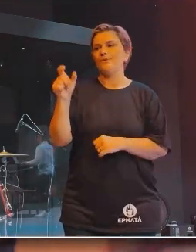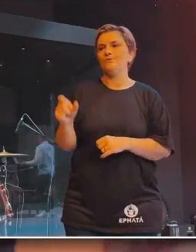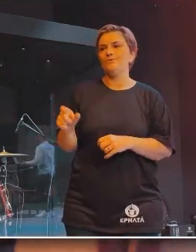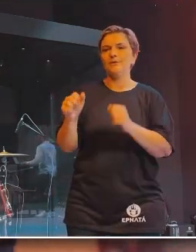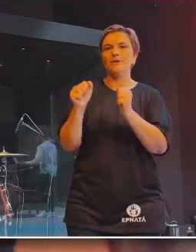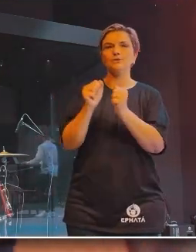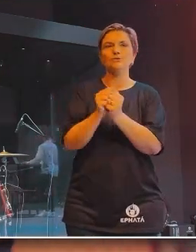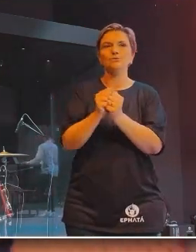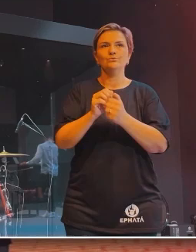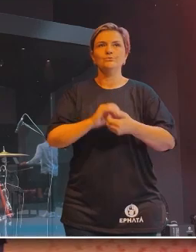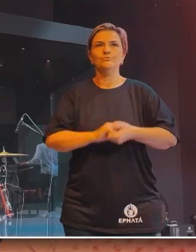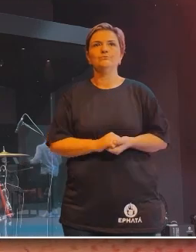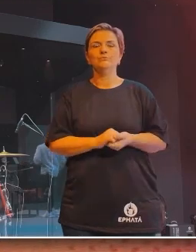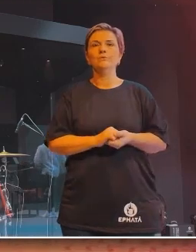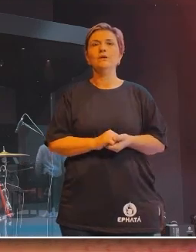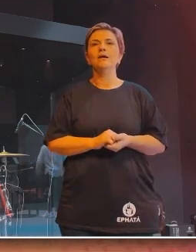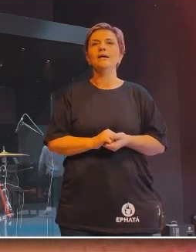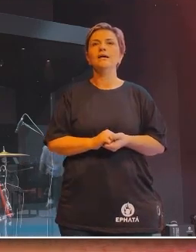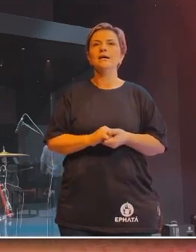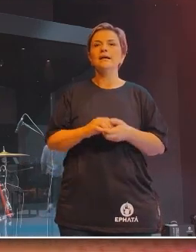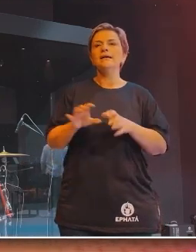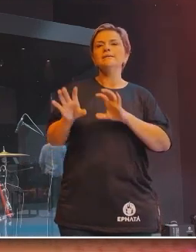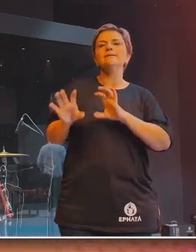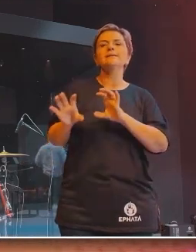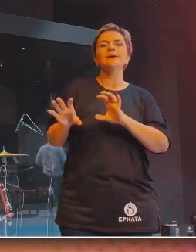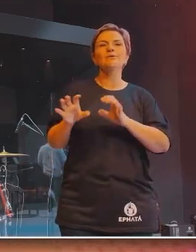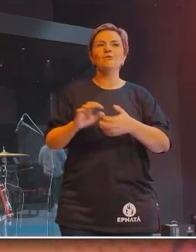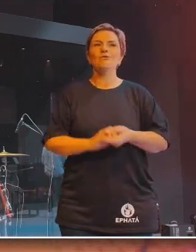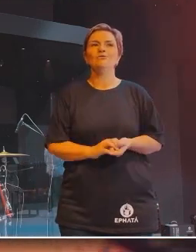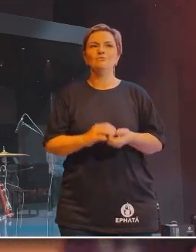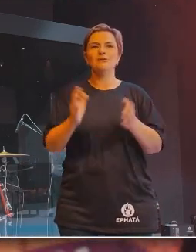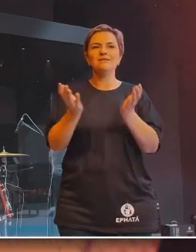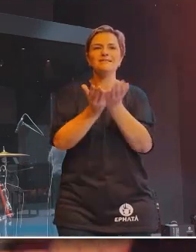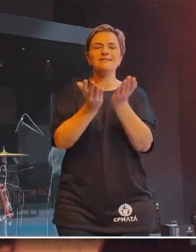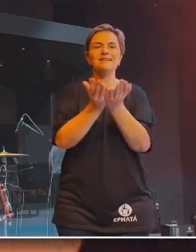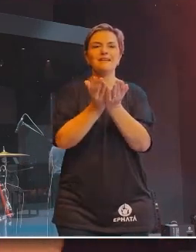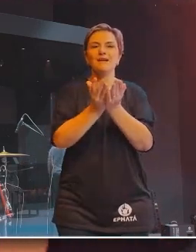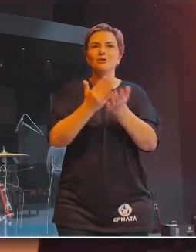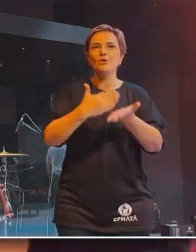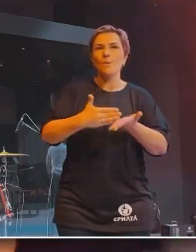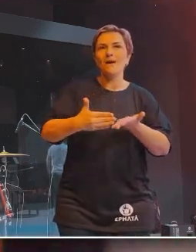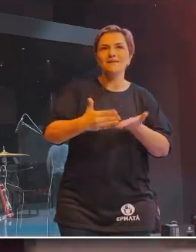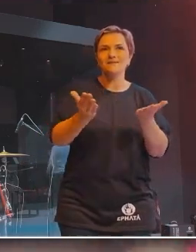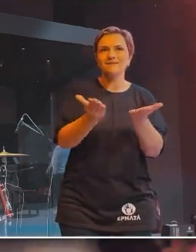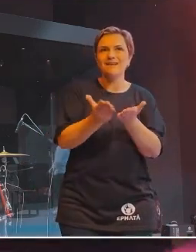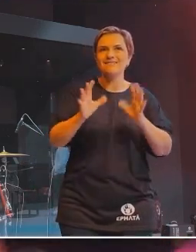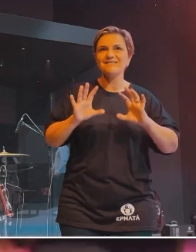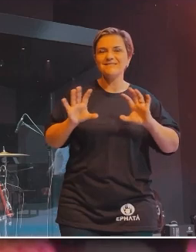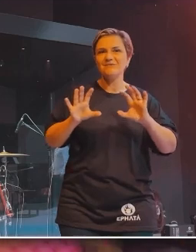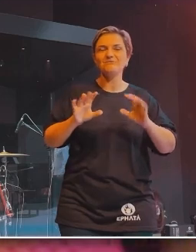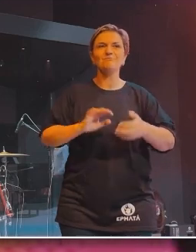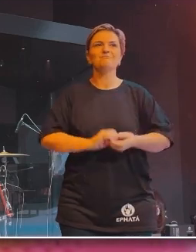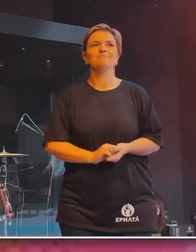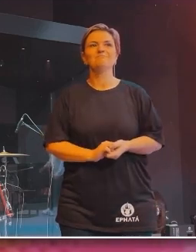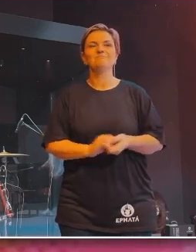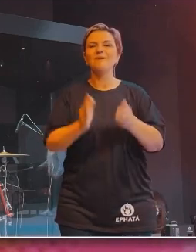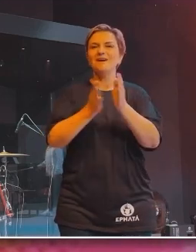lado. Sacode esse crente que está do teu lado. Começa sacudindo ele, pelo amor de Deus.